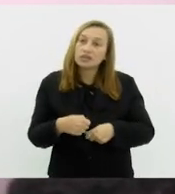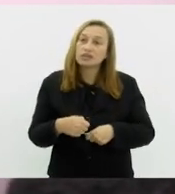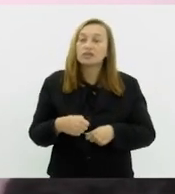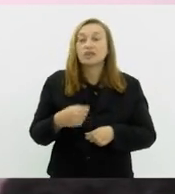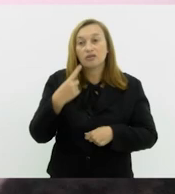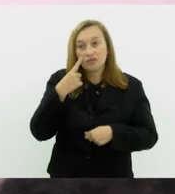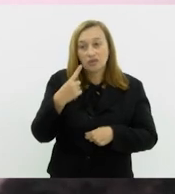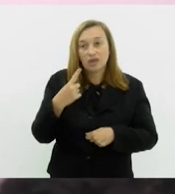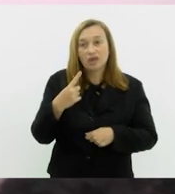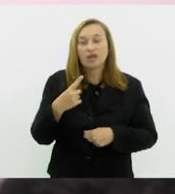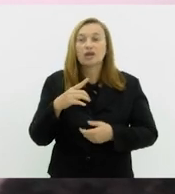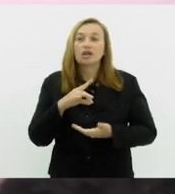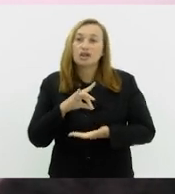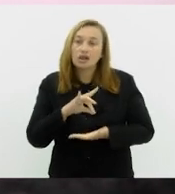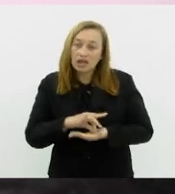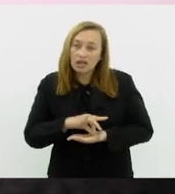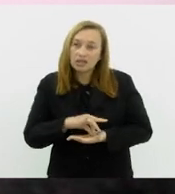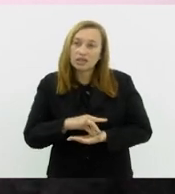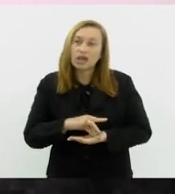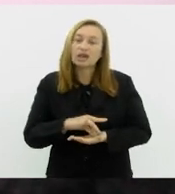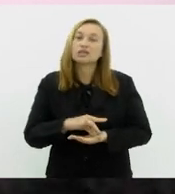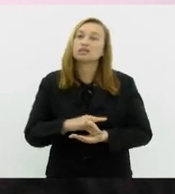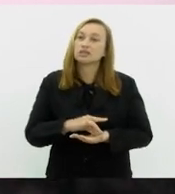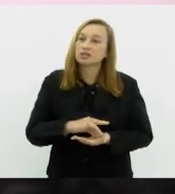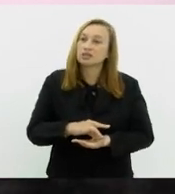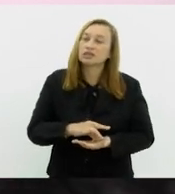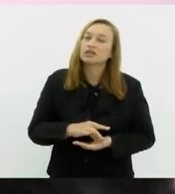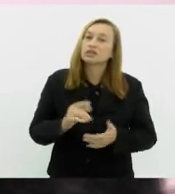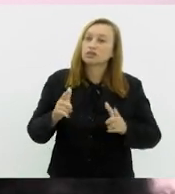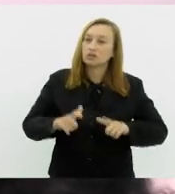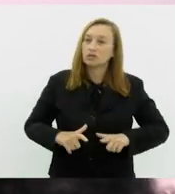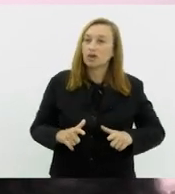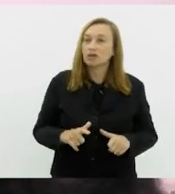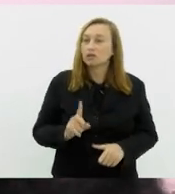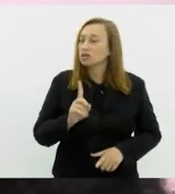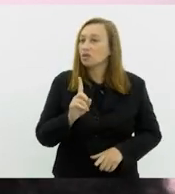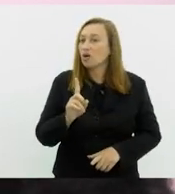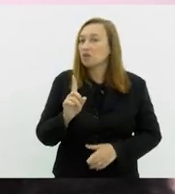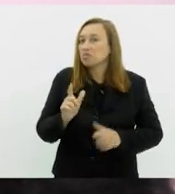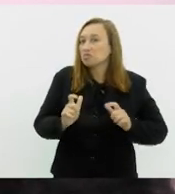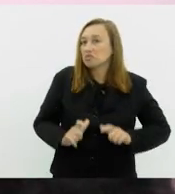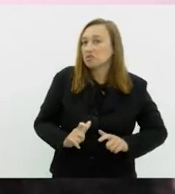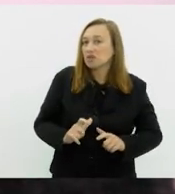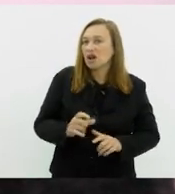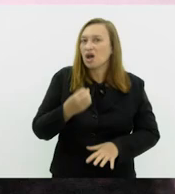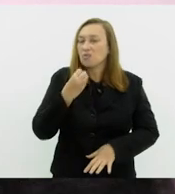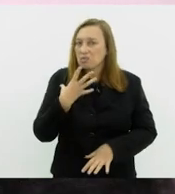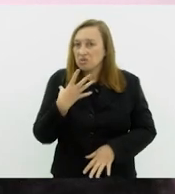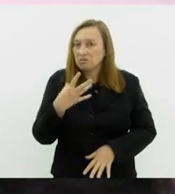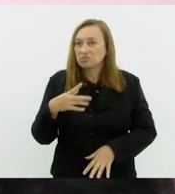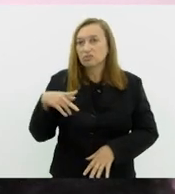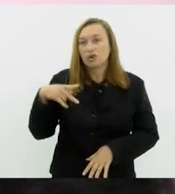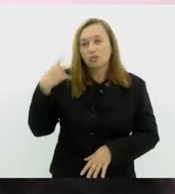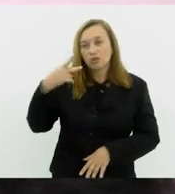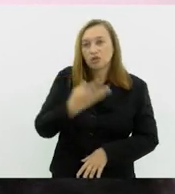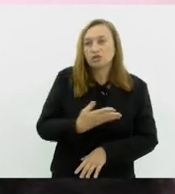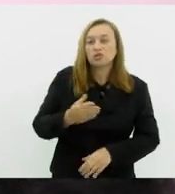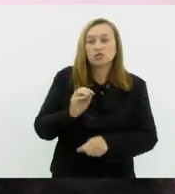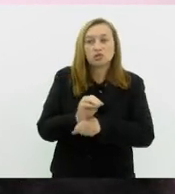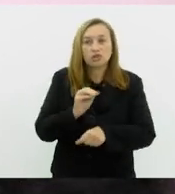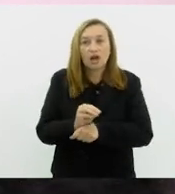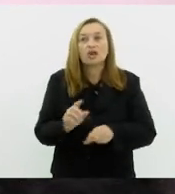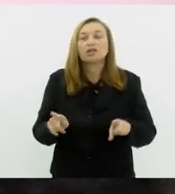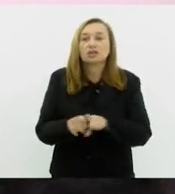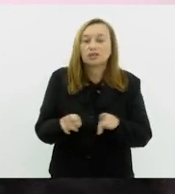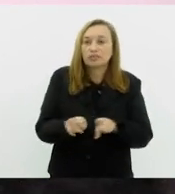fato das mulheres negras serem as principais sobrecarregadas nesse lugar, que não é um lugar confortável das políticas de cuidado. E elas são também